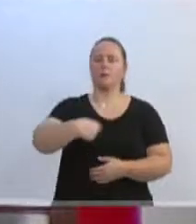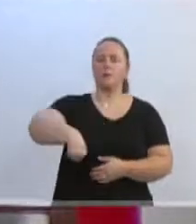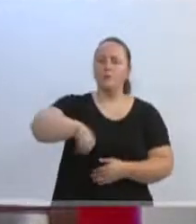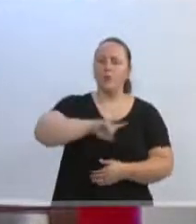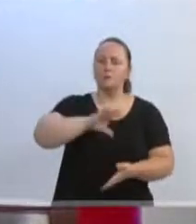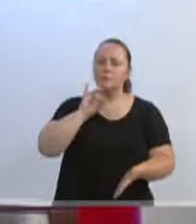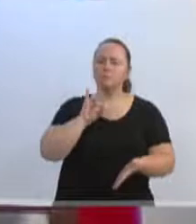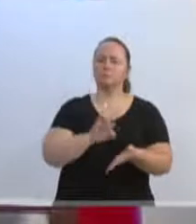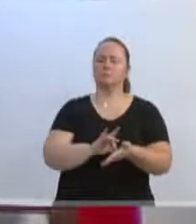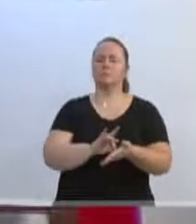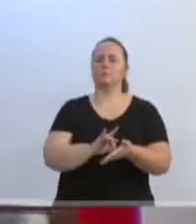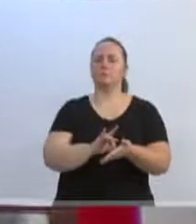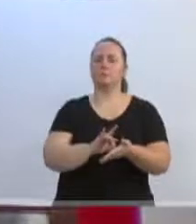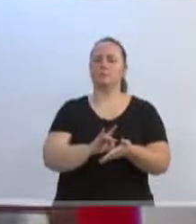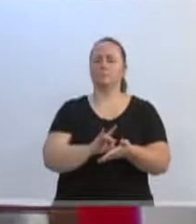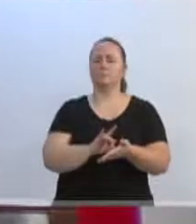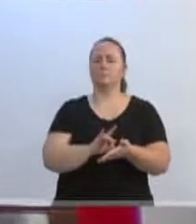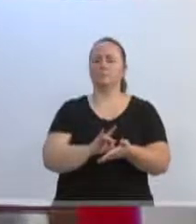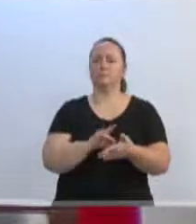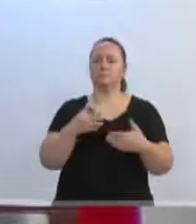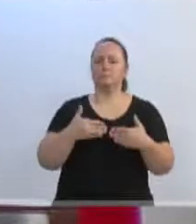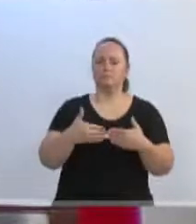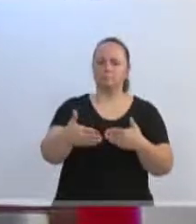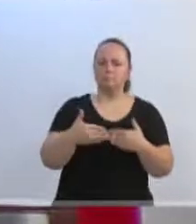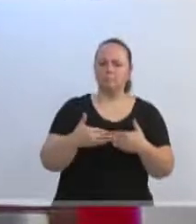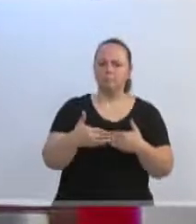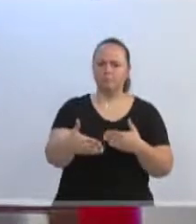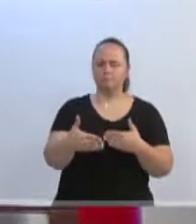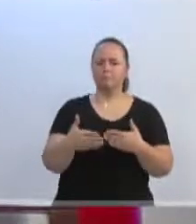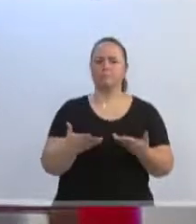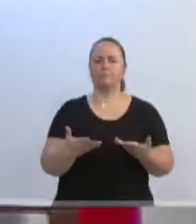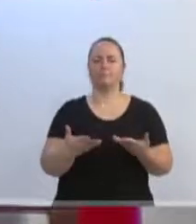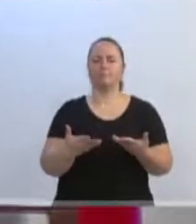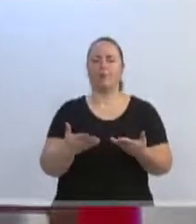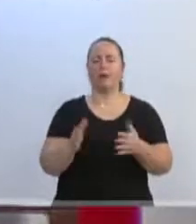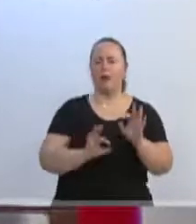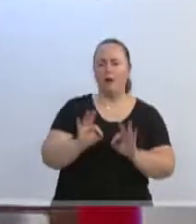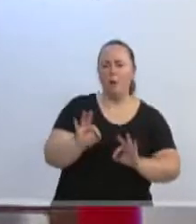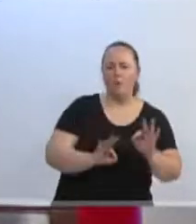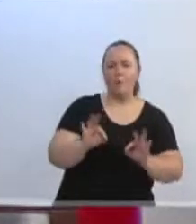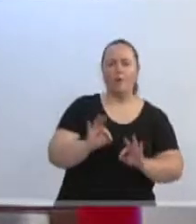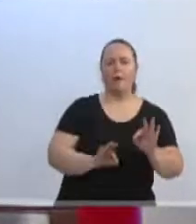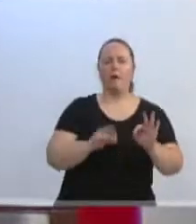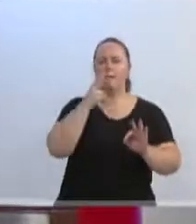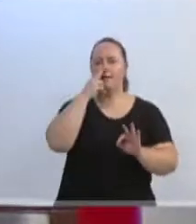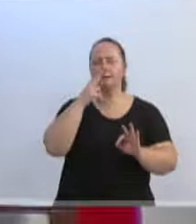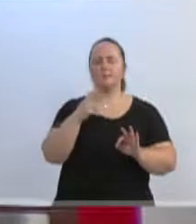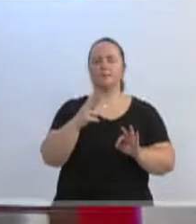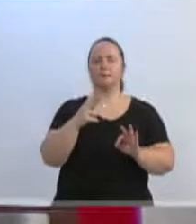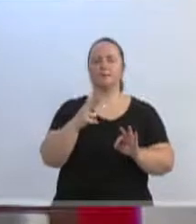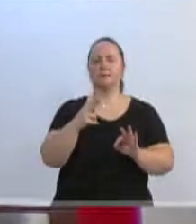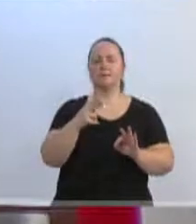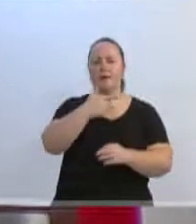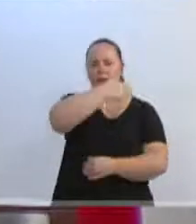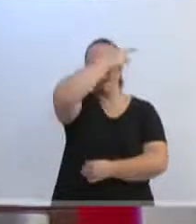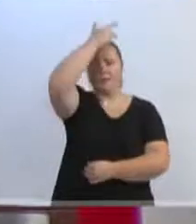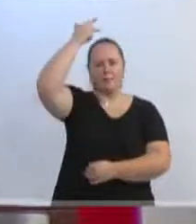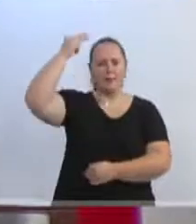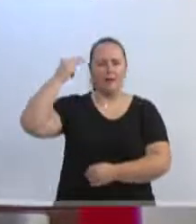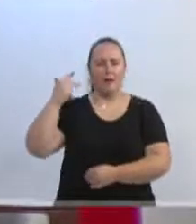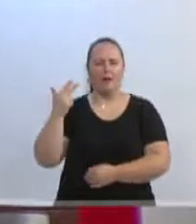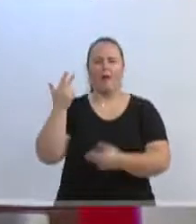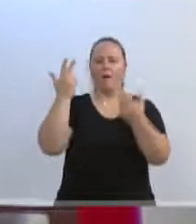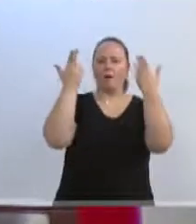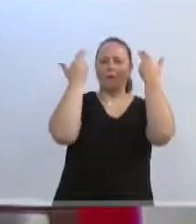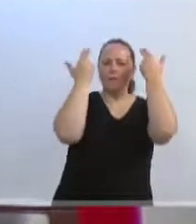ali a parte de revitalização no que diz respeito aos enfeites de Natal, enfeite de Páscoa, que acabou